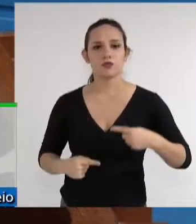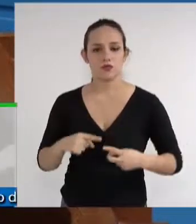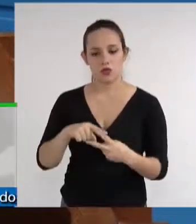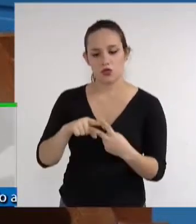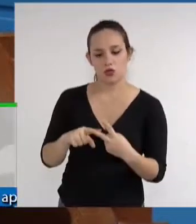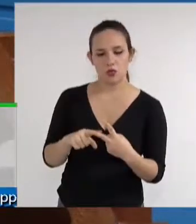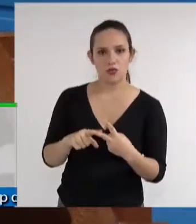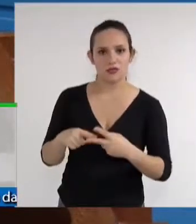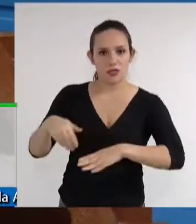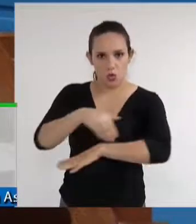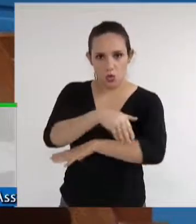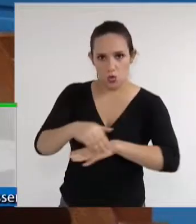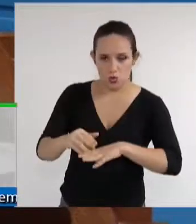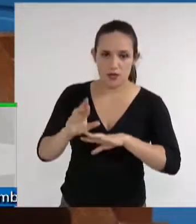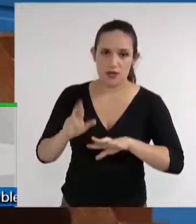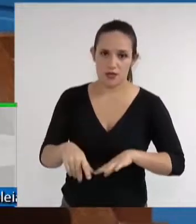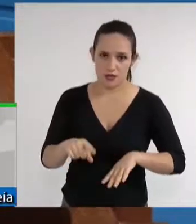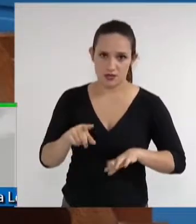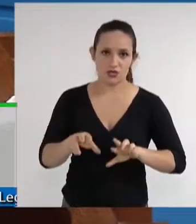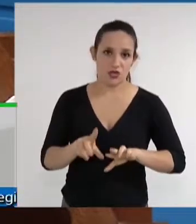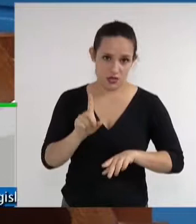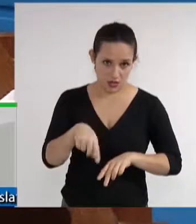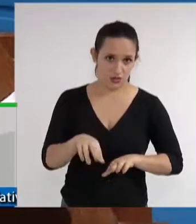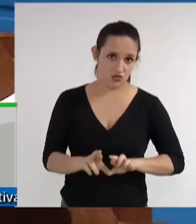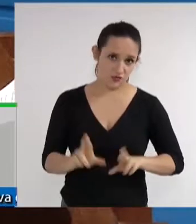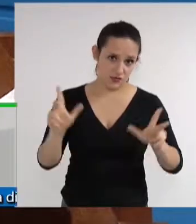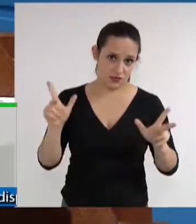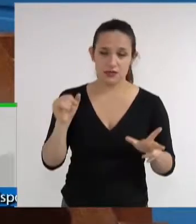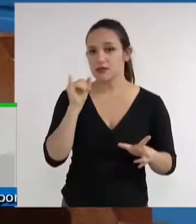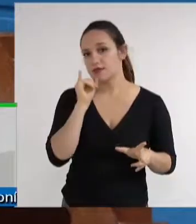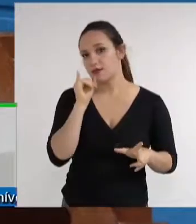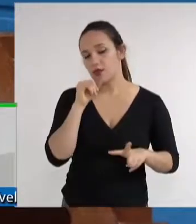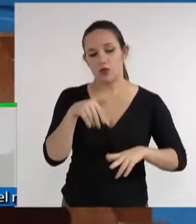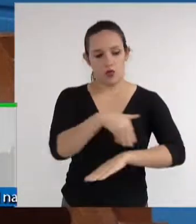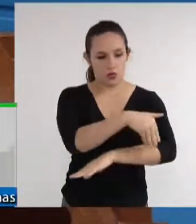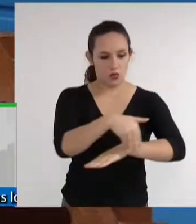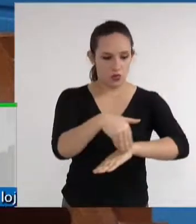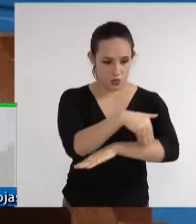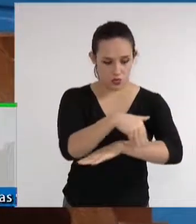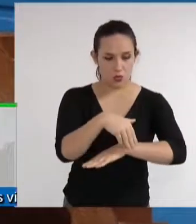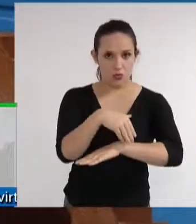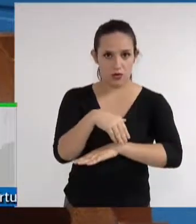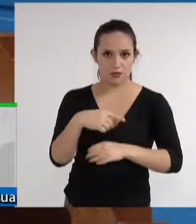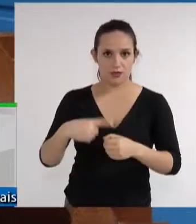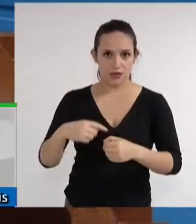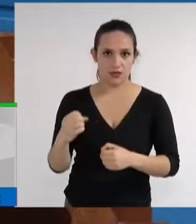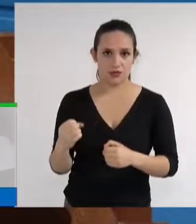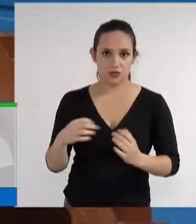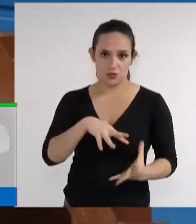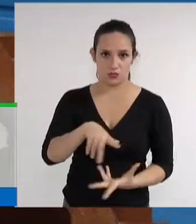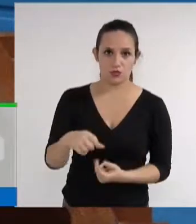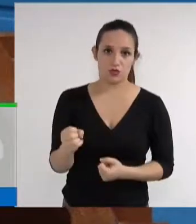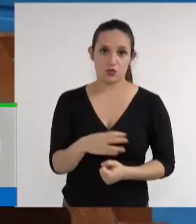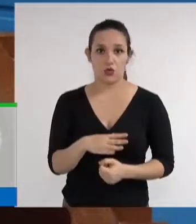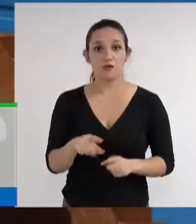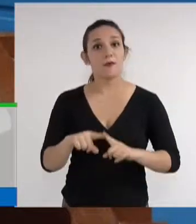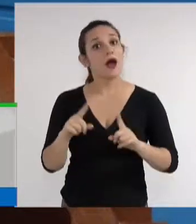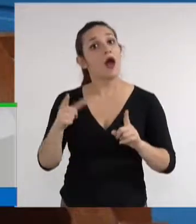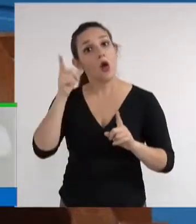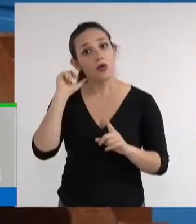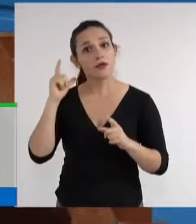seria duas situações em relação à rodovia lá em Mundo Novo, e isso foi relatado